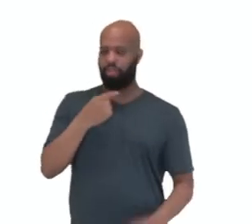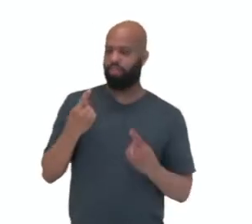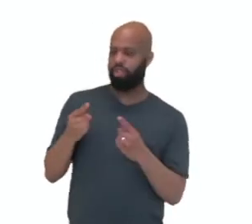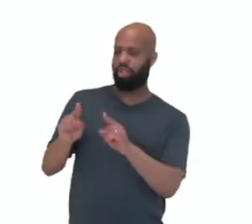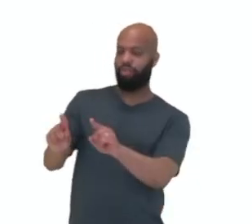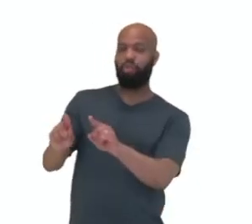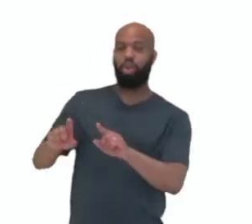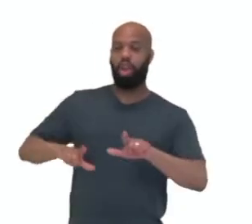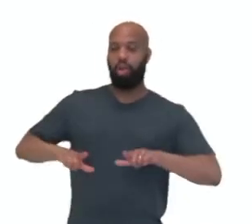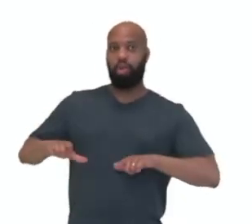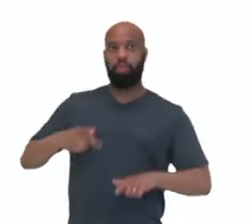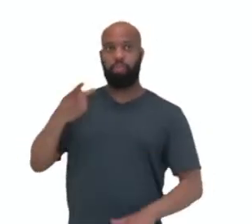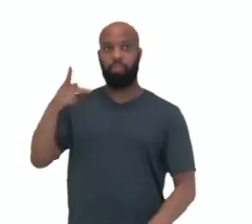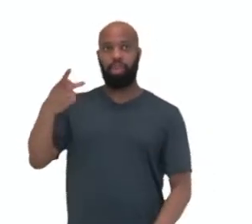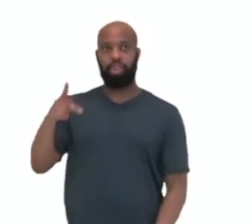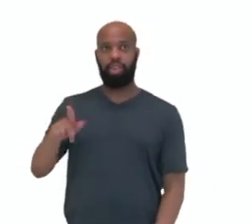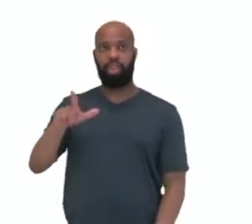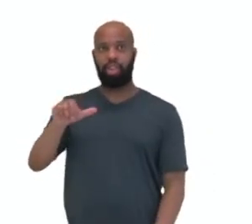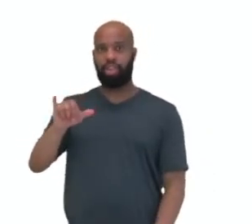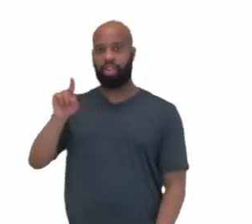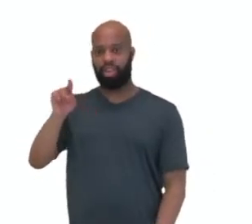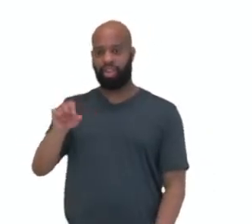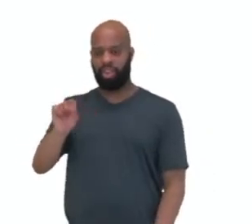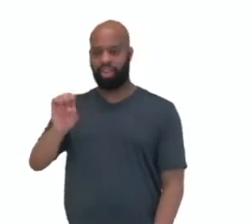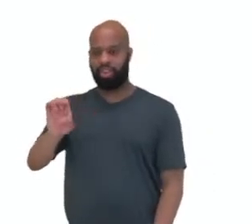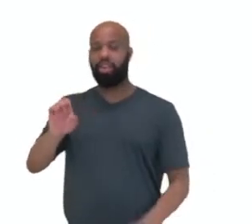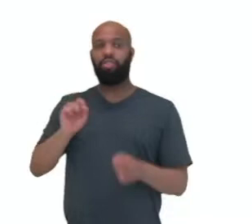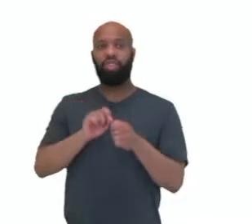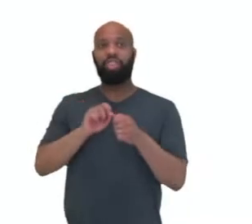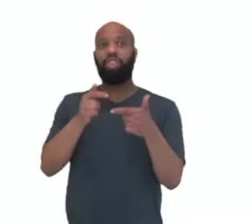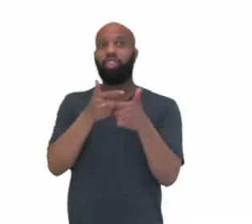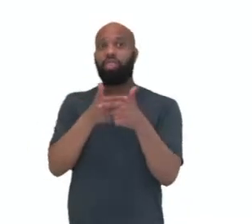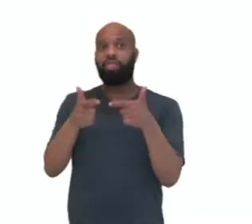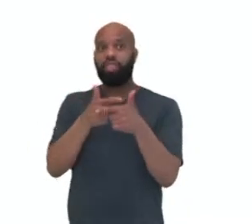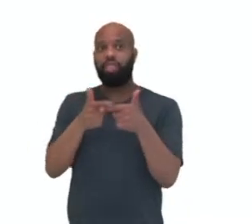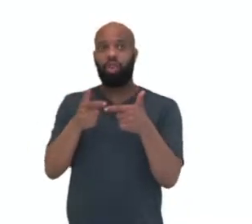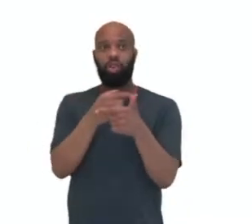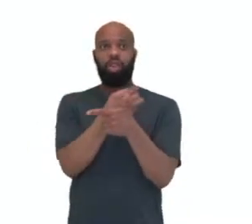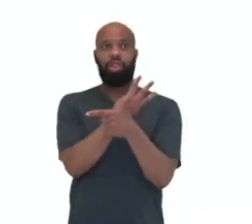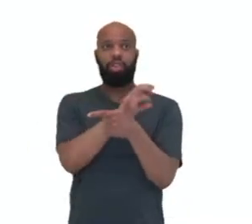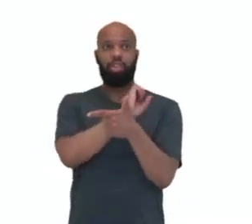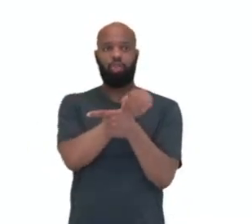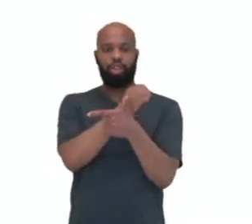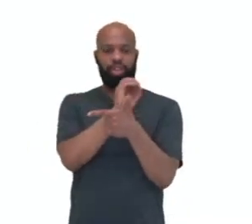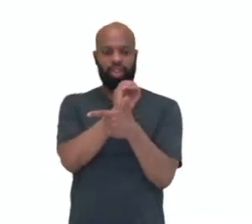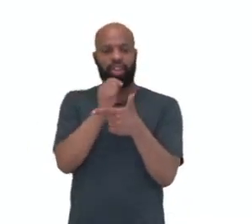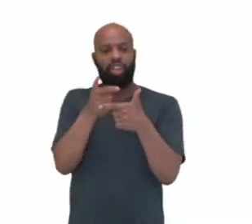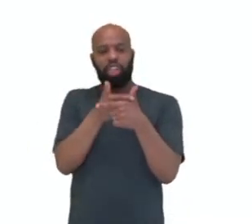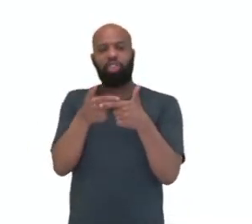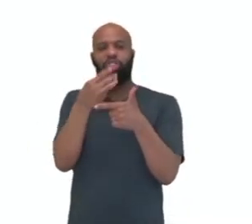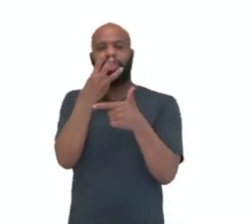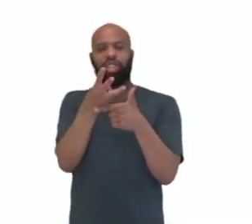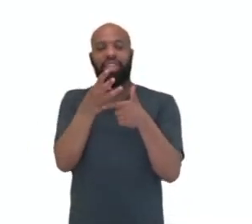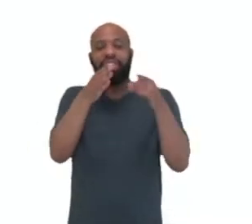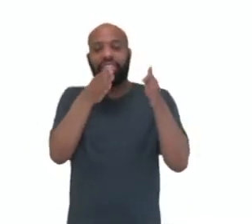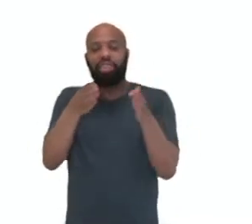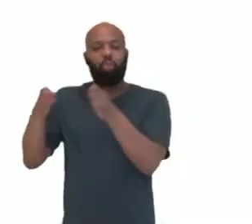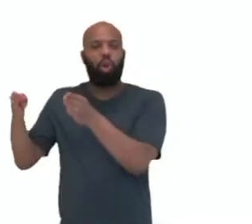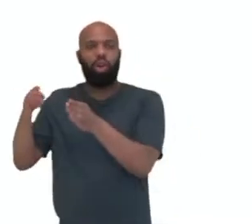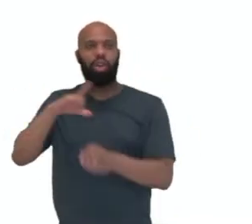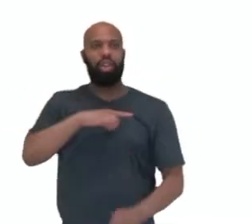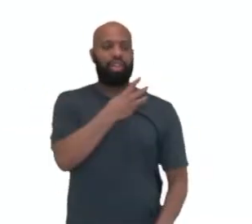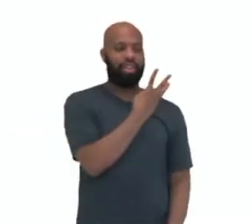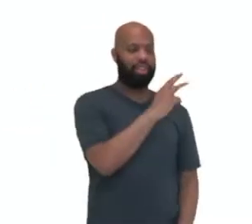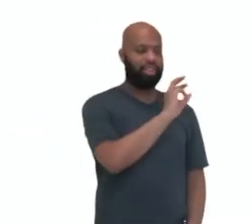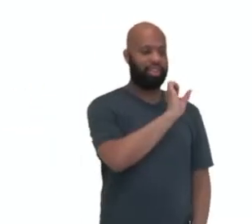desafiou sua prima Laís a dividir o número 380 em três partes iguais, em três